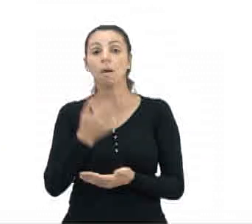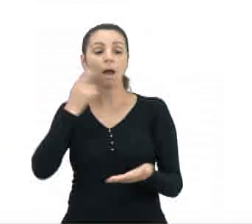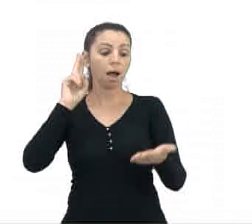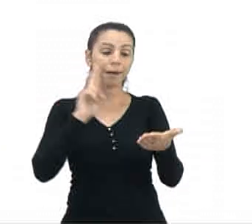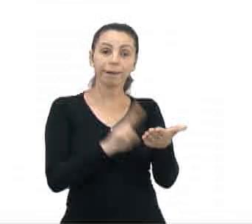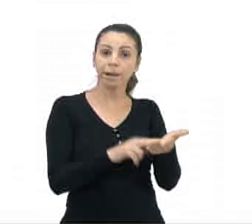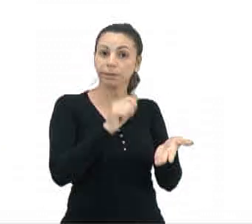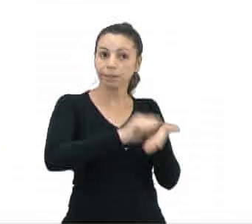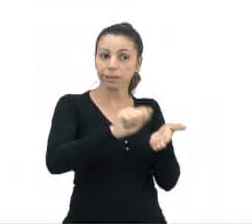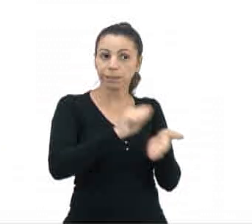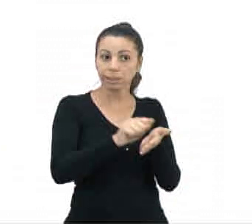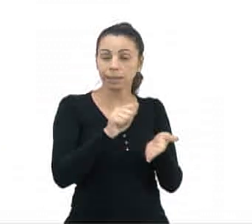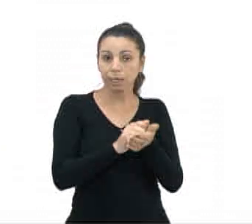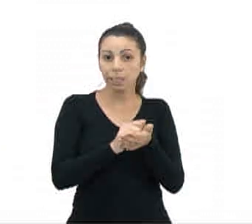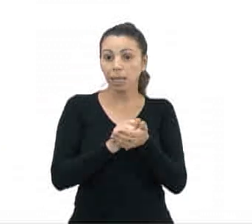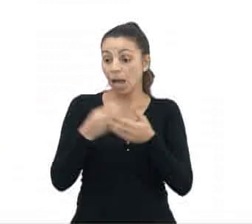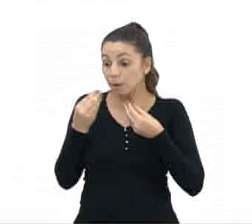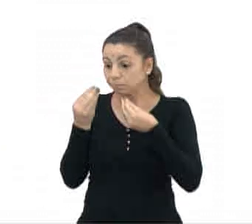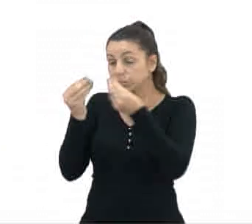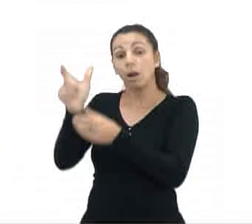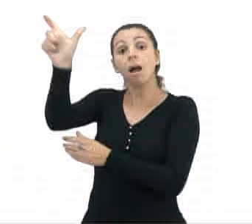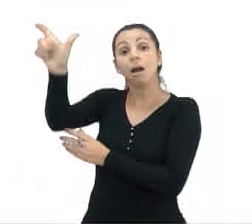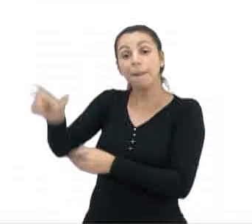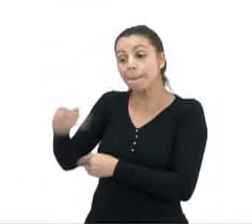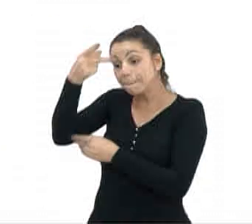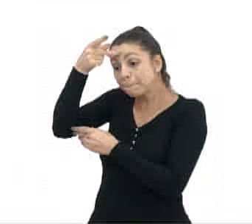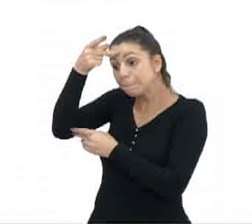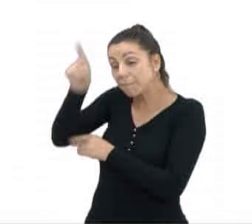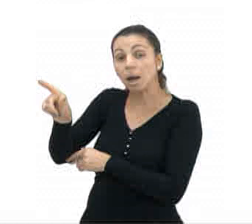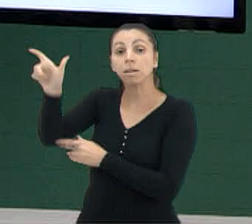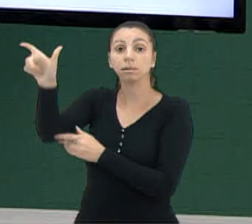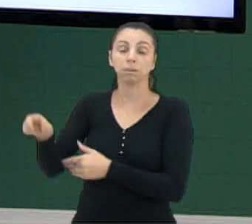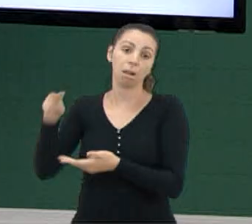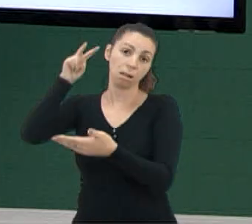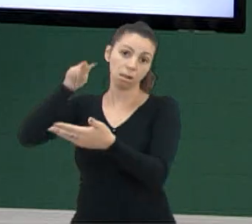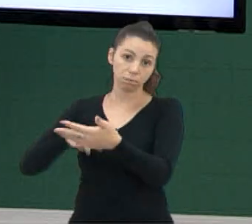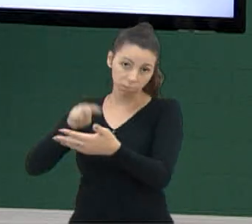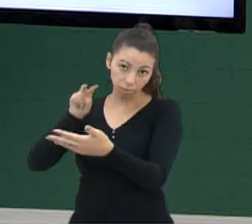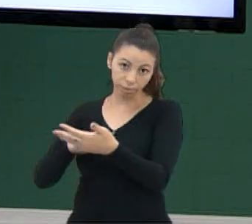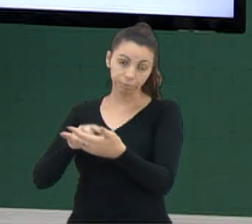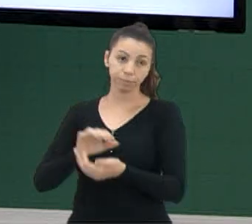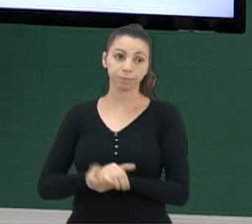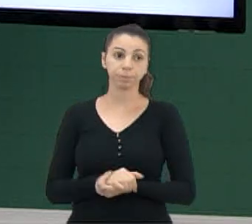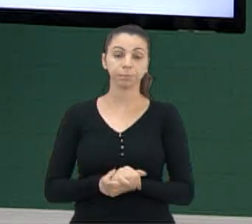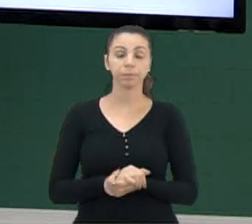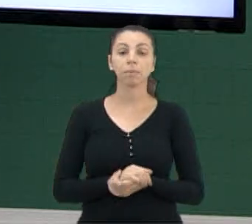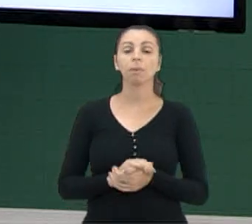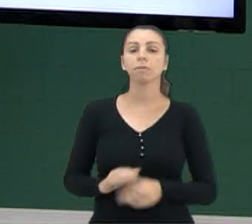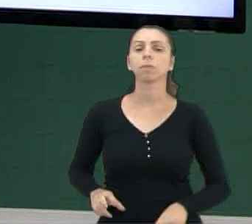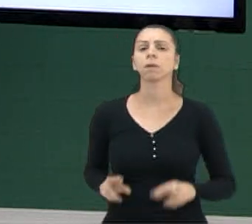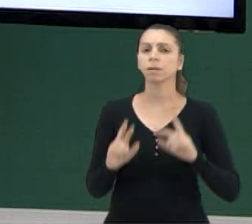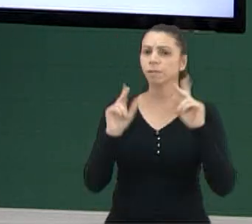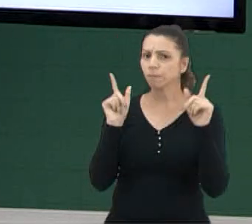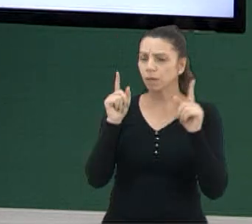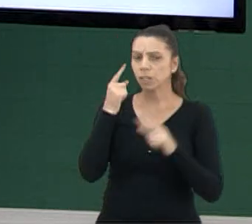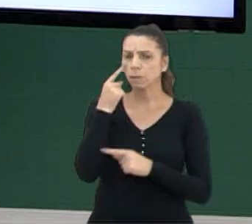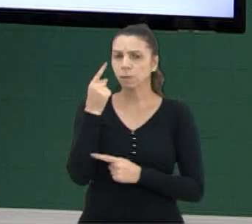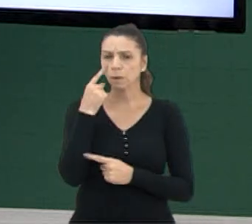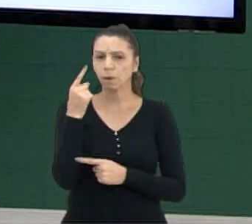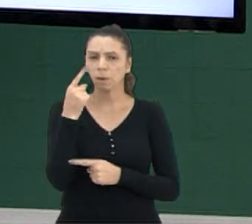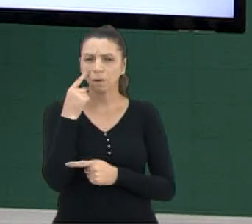é escrita destinada ao leitor. Vejam que diferença que faz a gente trocar